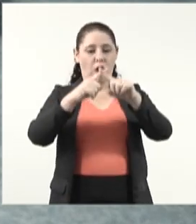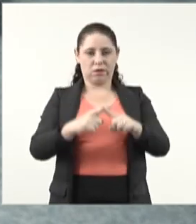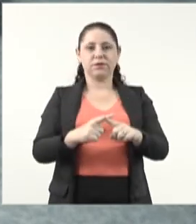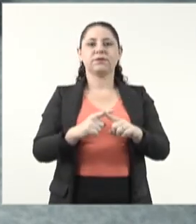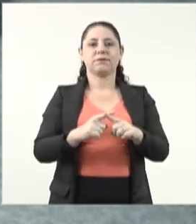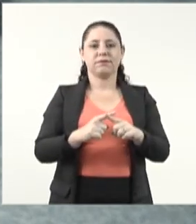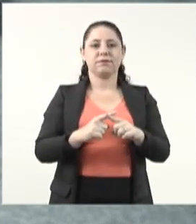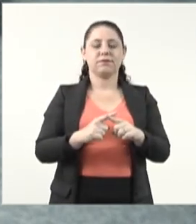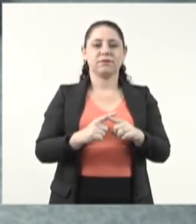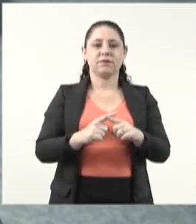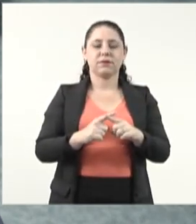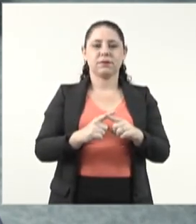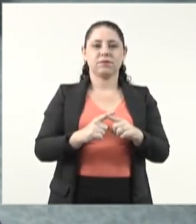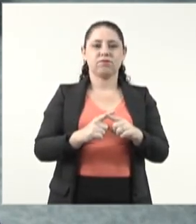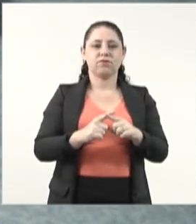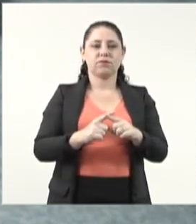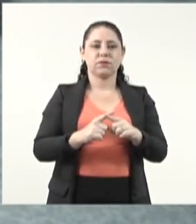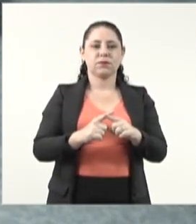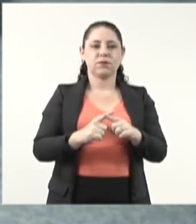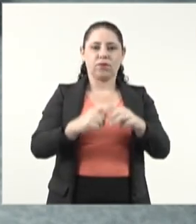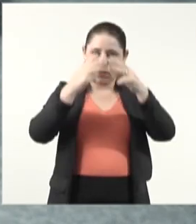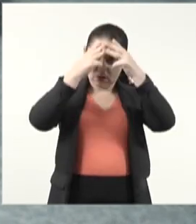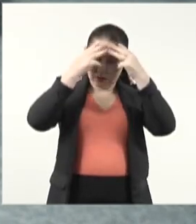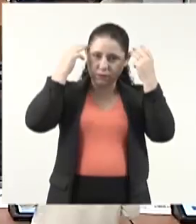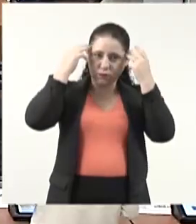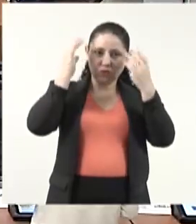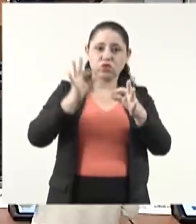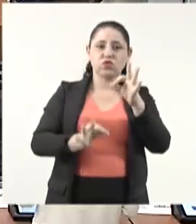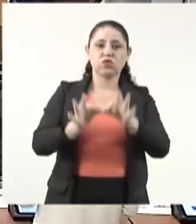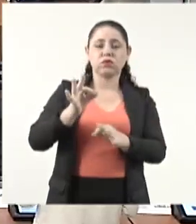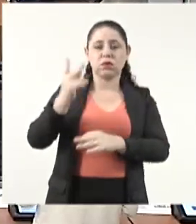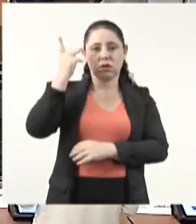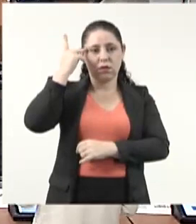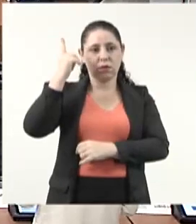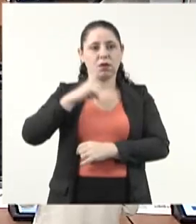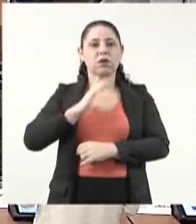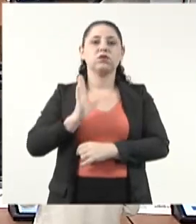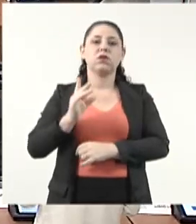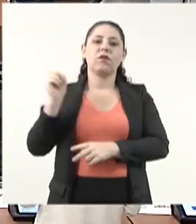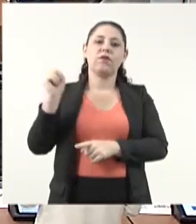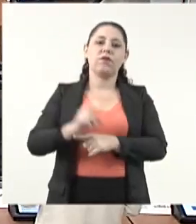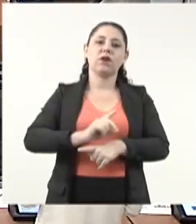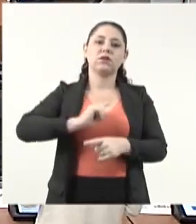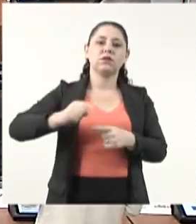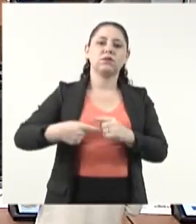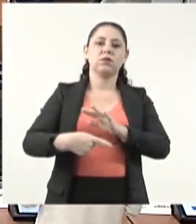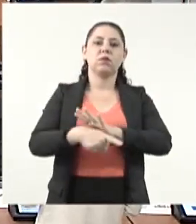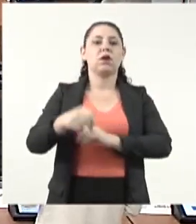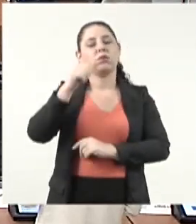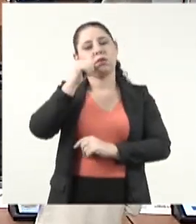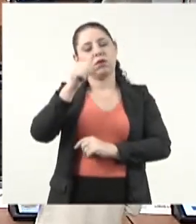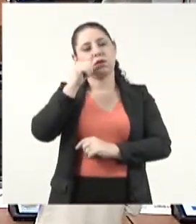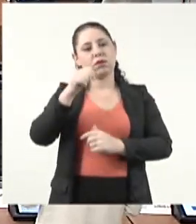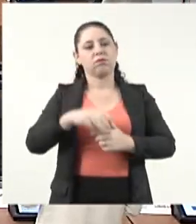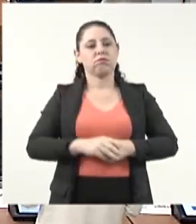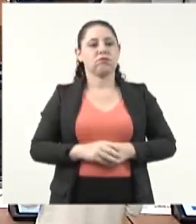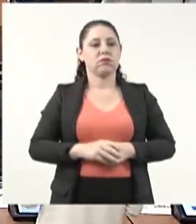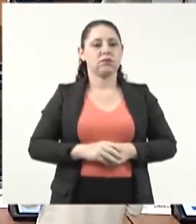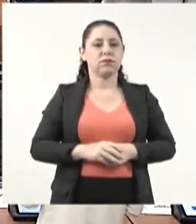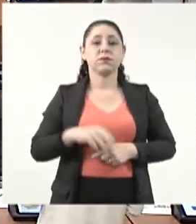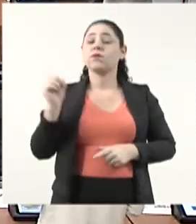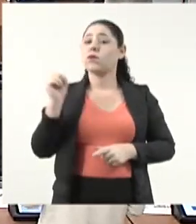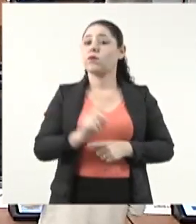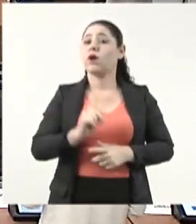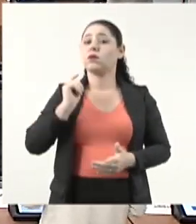públicos, né? O Paulo estava falando aqui, né, Paulo? Concurso do Judiciário em São Paulo, já vagas específicas para mulheres, né, as